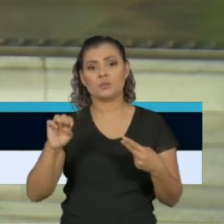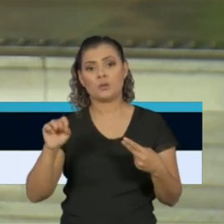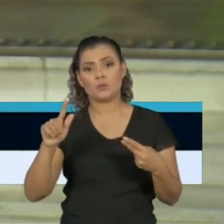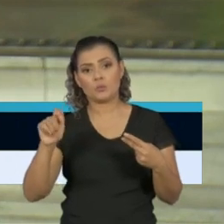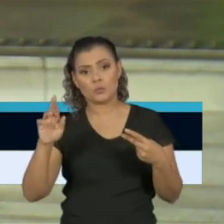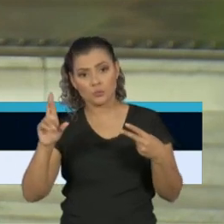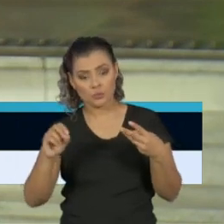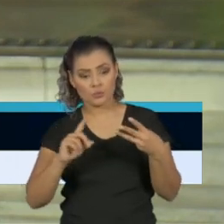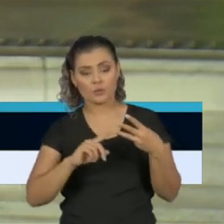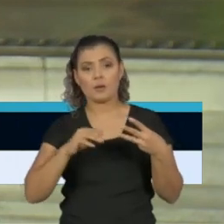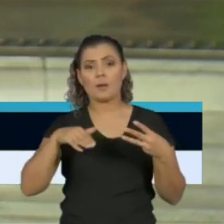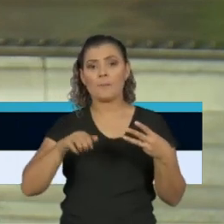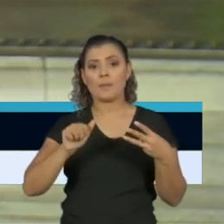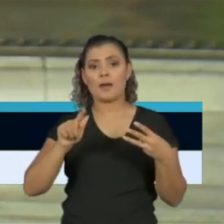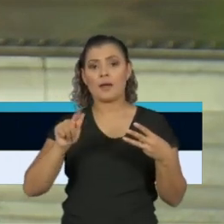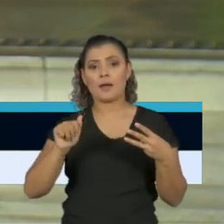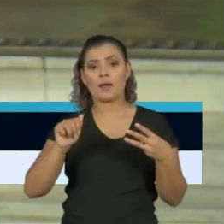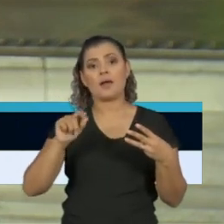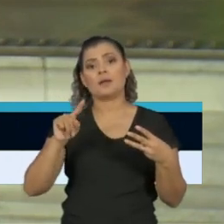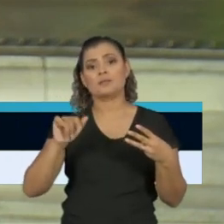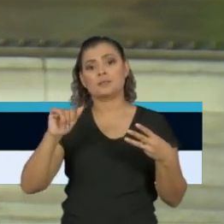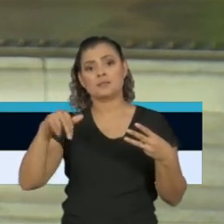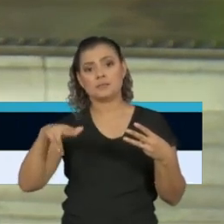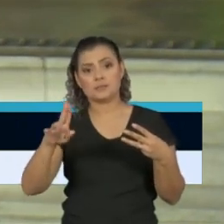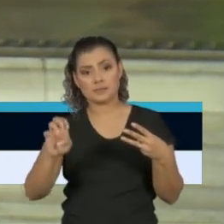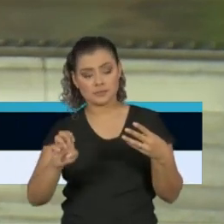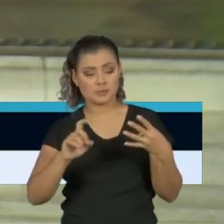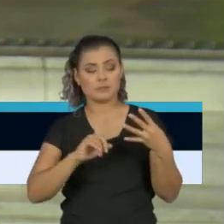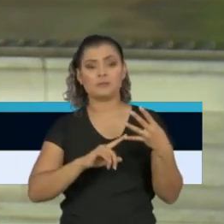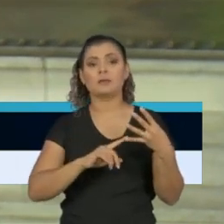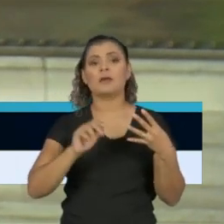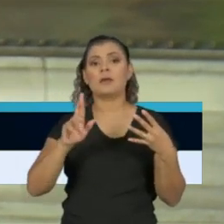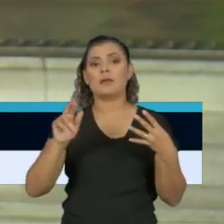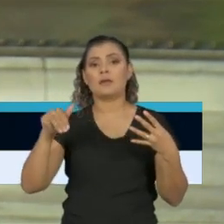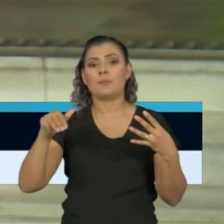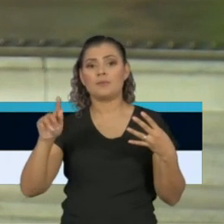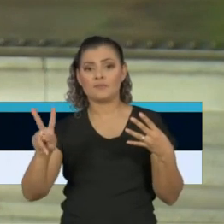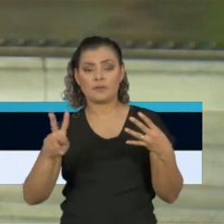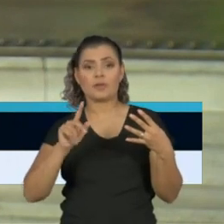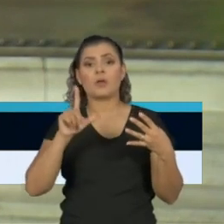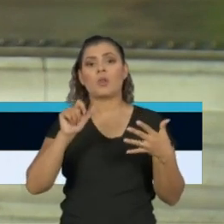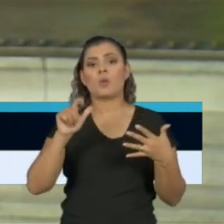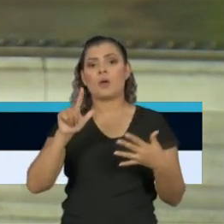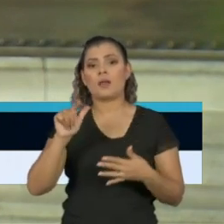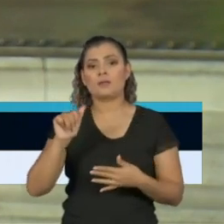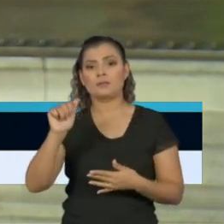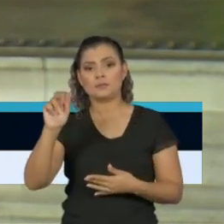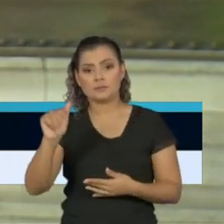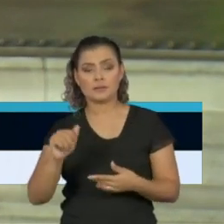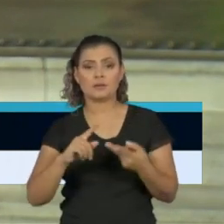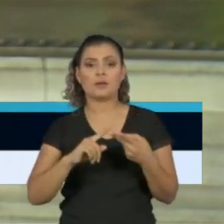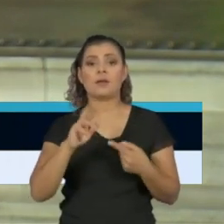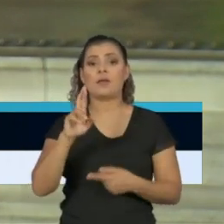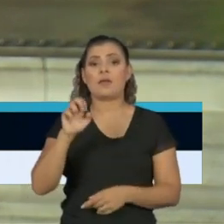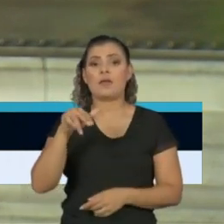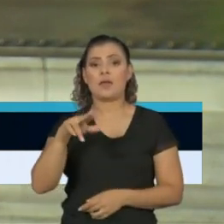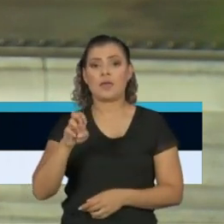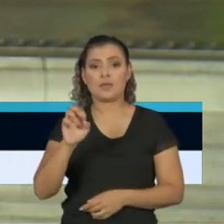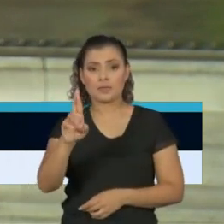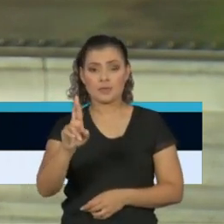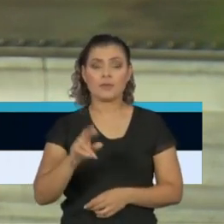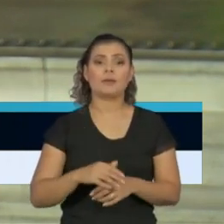a Magalu, Magazine Luiza, a MRV, a Localiza, as lojas Renner,